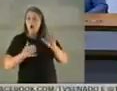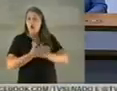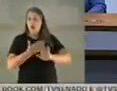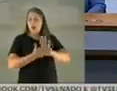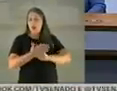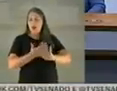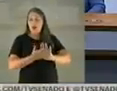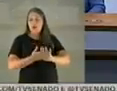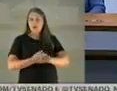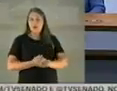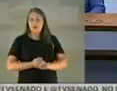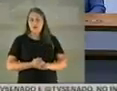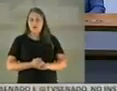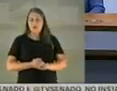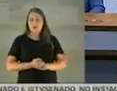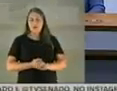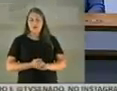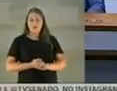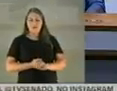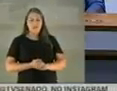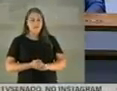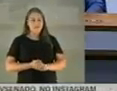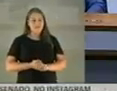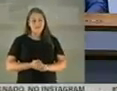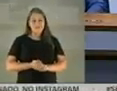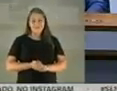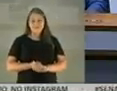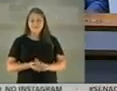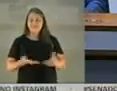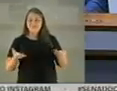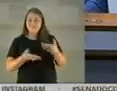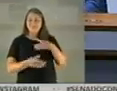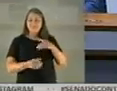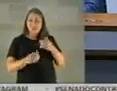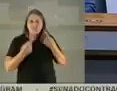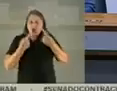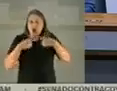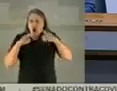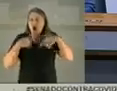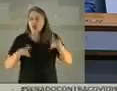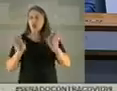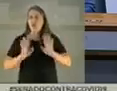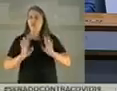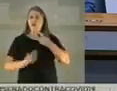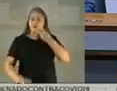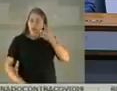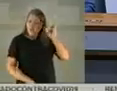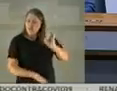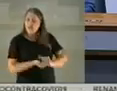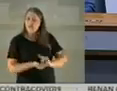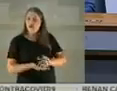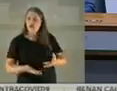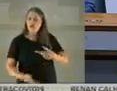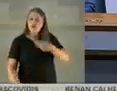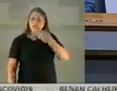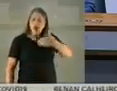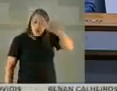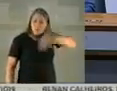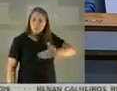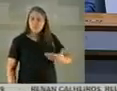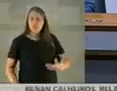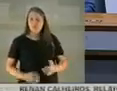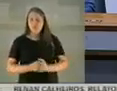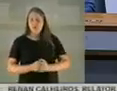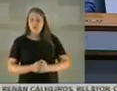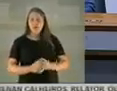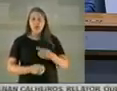não fico tangenciando para chegar. Eu não sou enrola, não. Eu falo as verdades e falo na cara. Vossas...